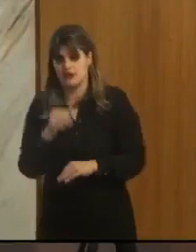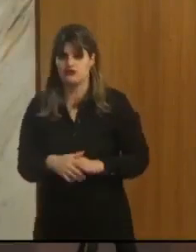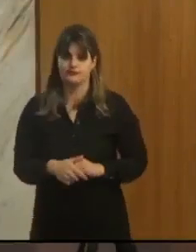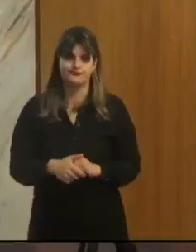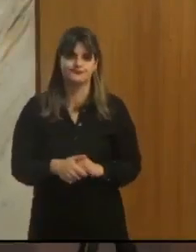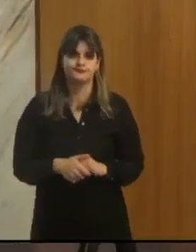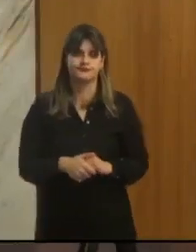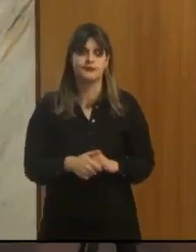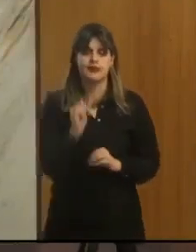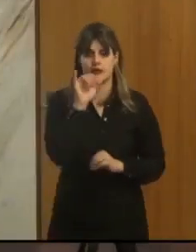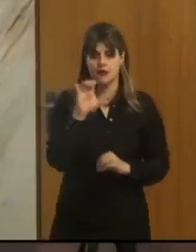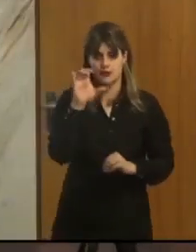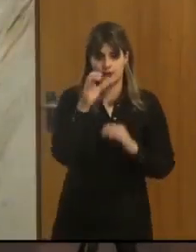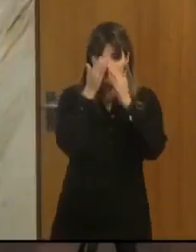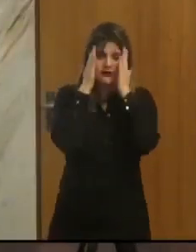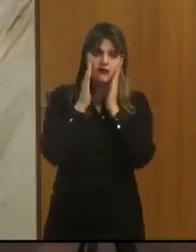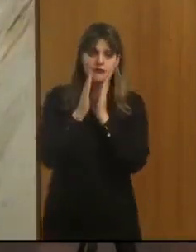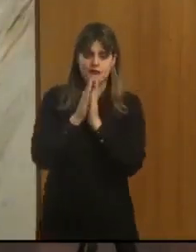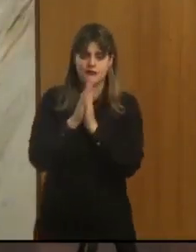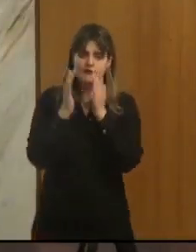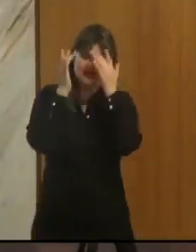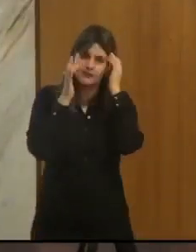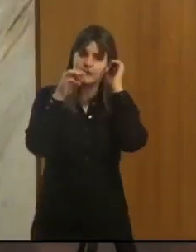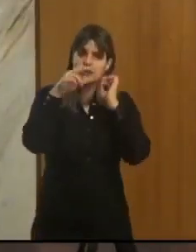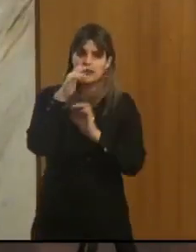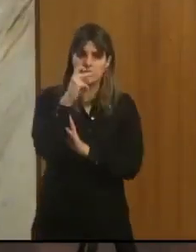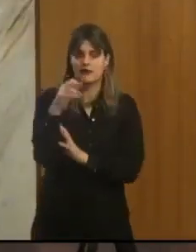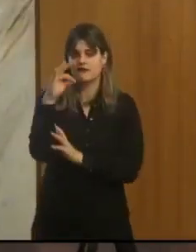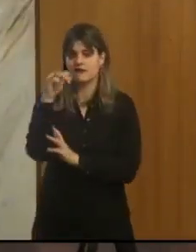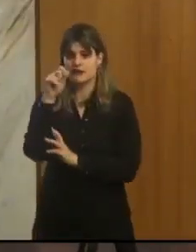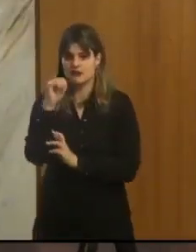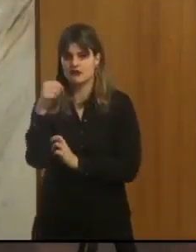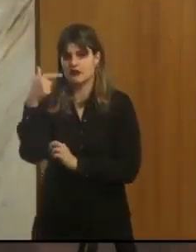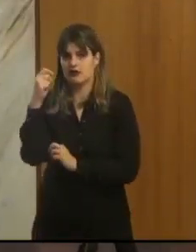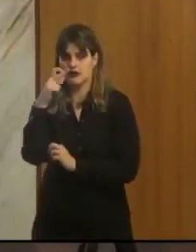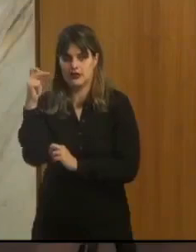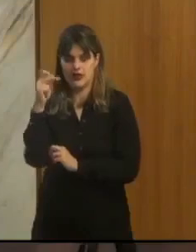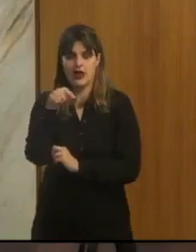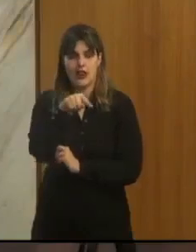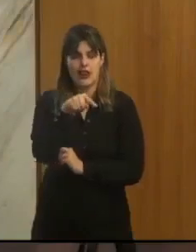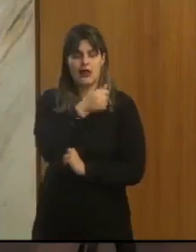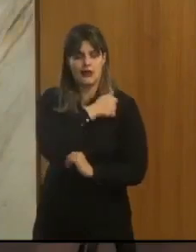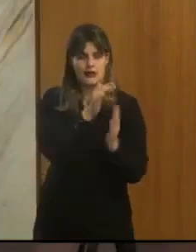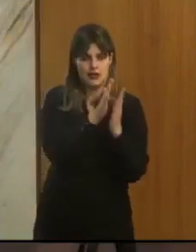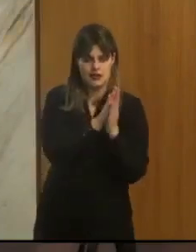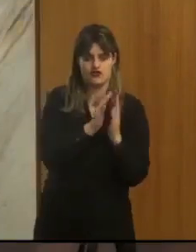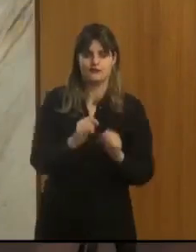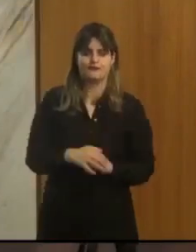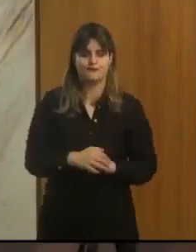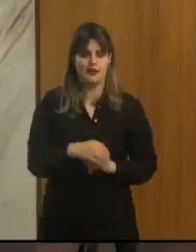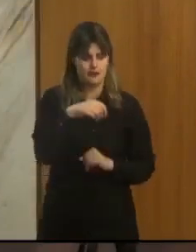Portanto, esta imagem de Santa Maria de Finisterra está também em frente a São Tiago, na igreja de São Tiago, em